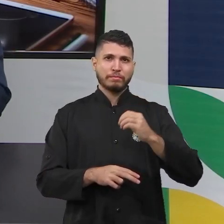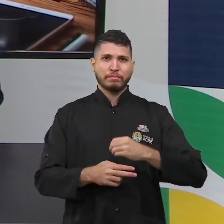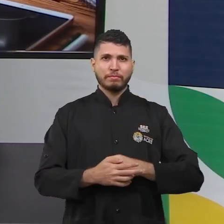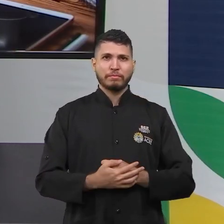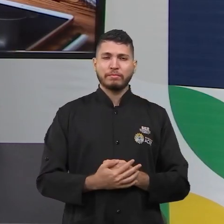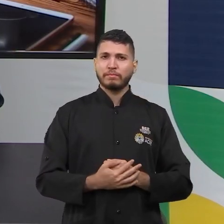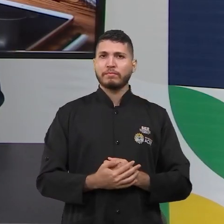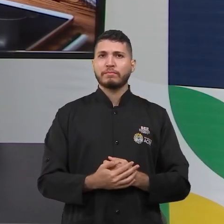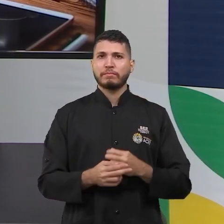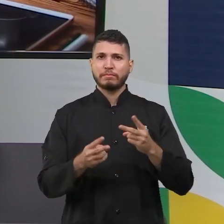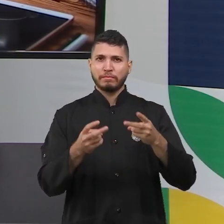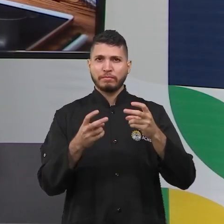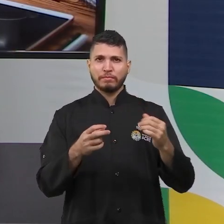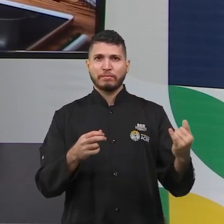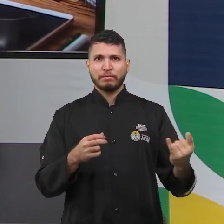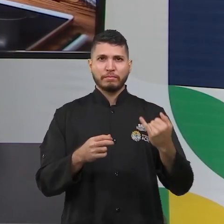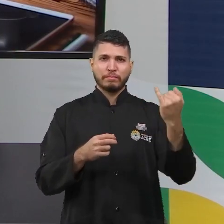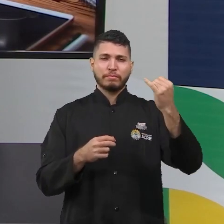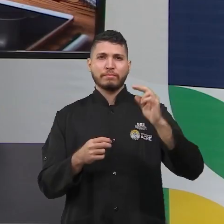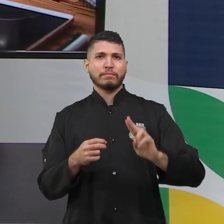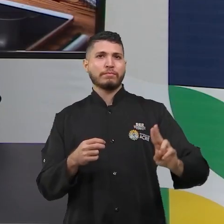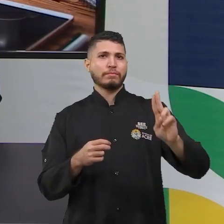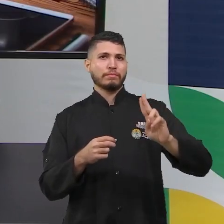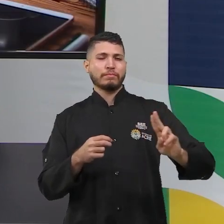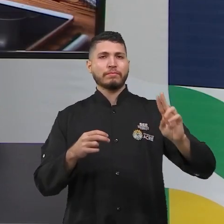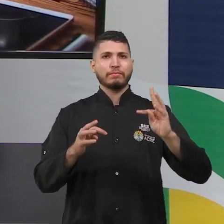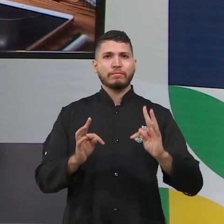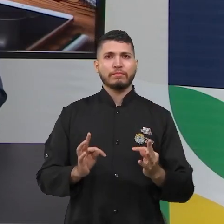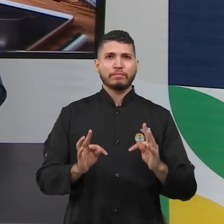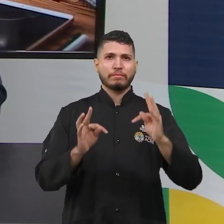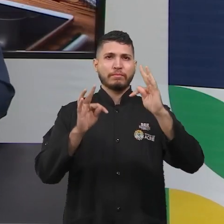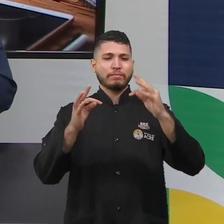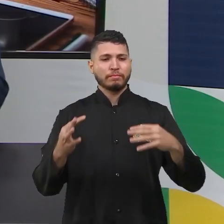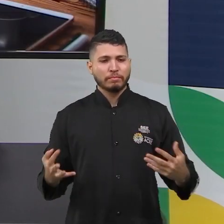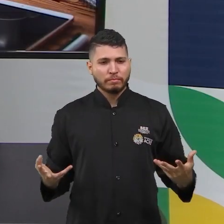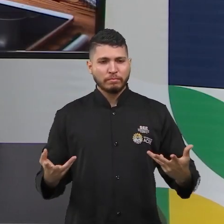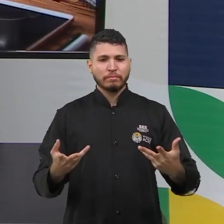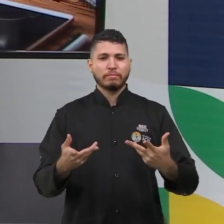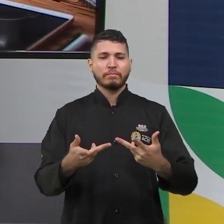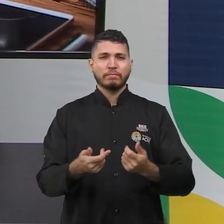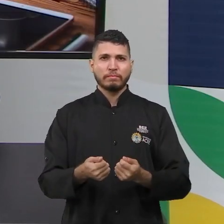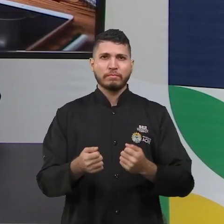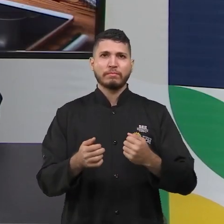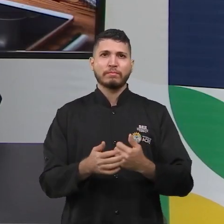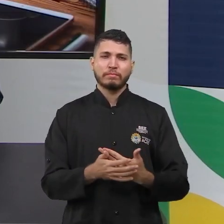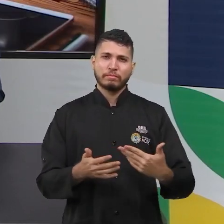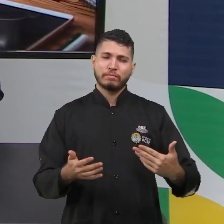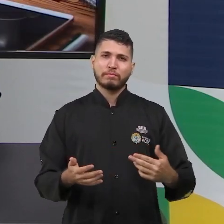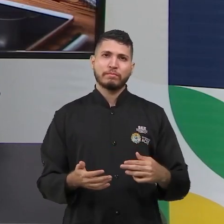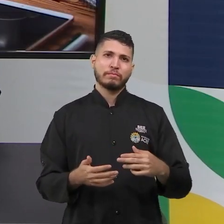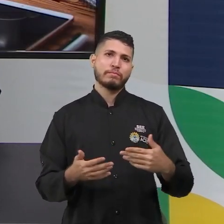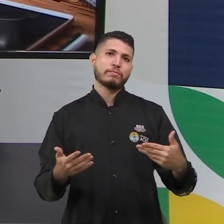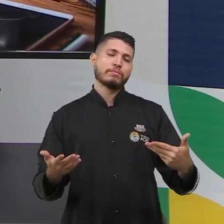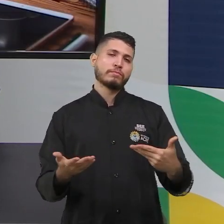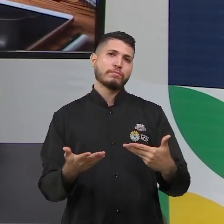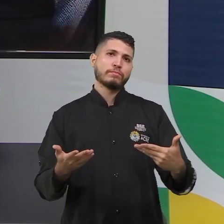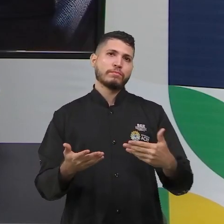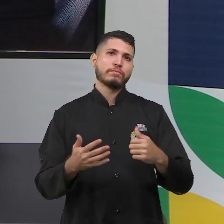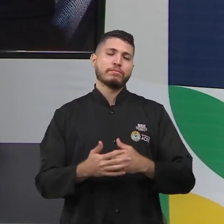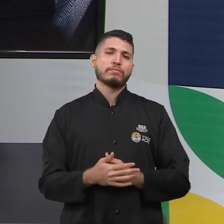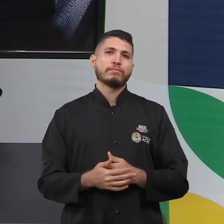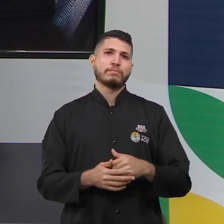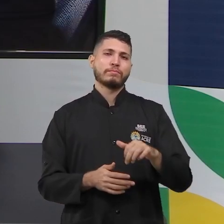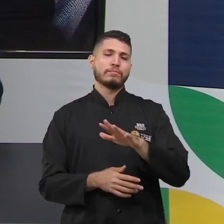a importância de dominar as novas tecnologias para entrar nesse novo mercado de trabalho.